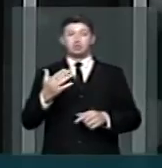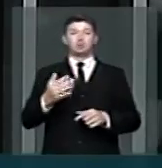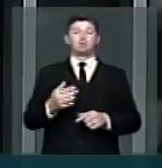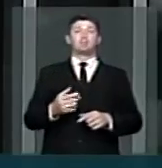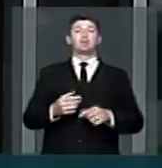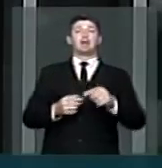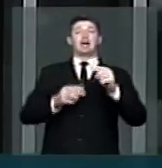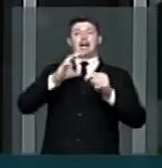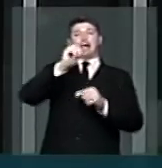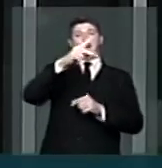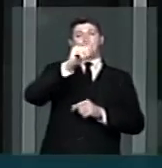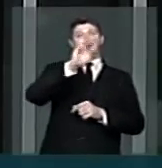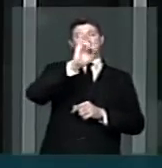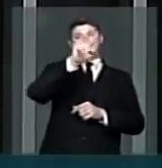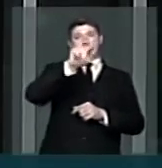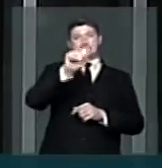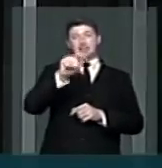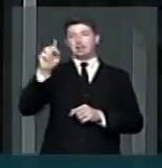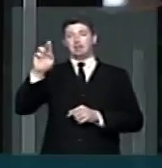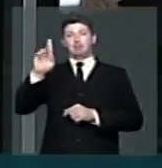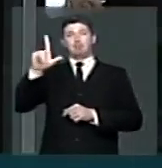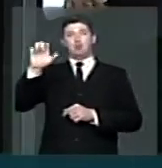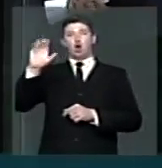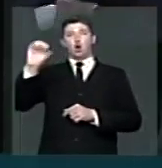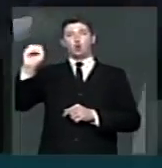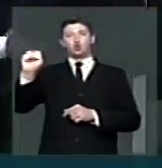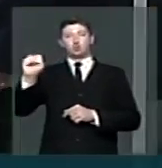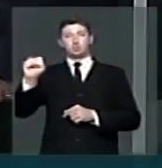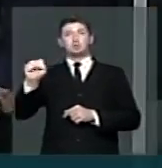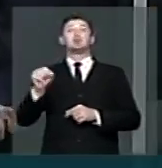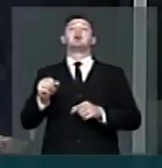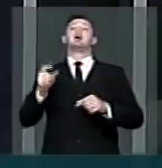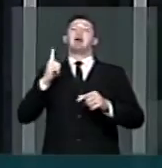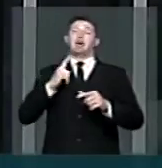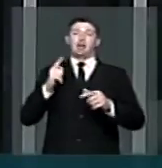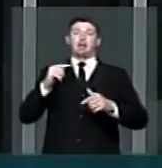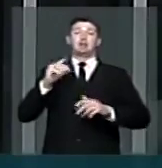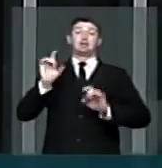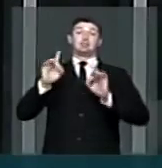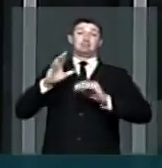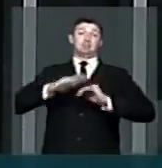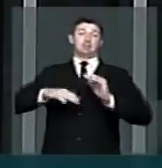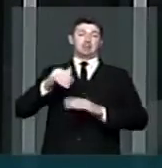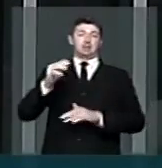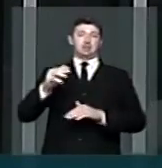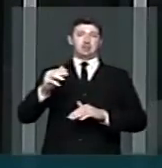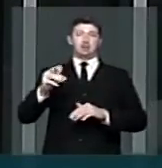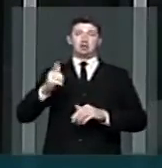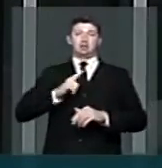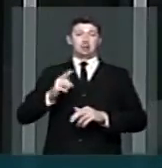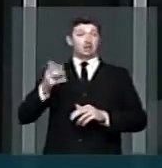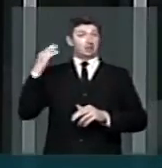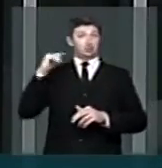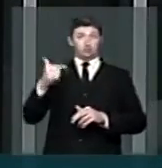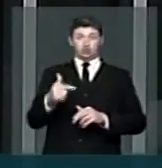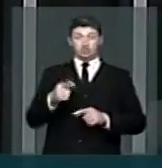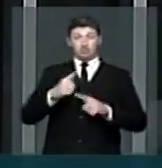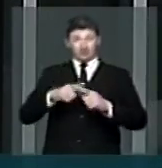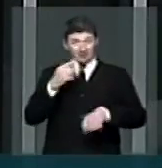blocos, passasse a ser também com mão de obra exclusiva, o que antes não era, o que na